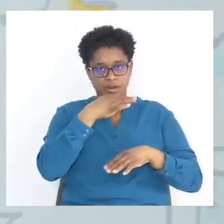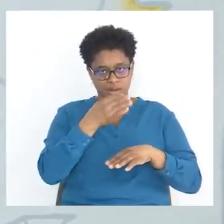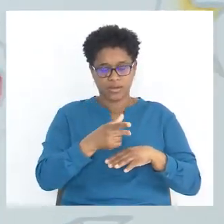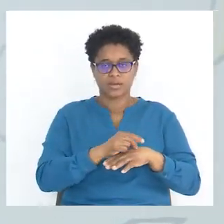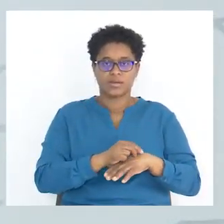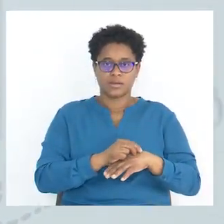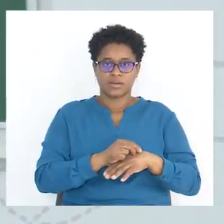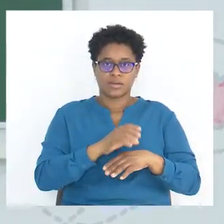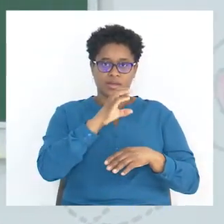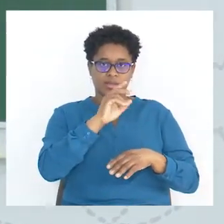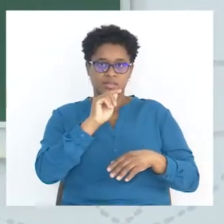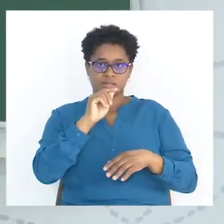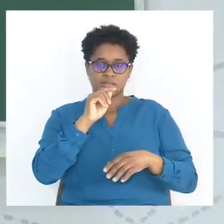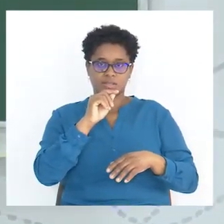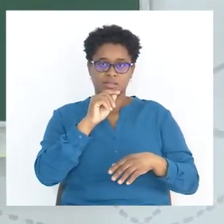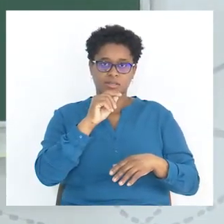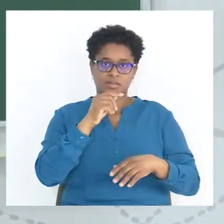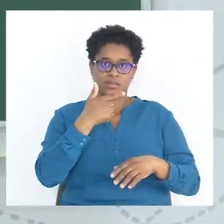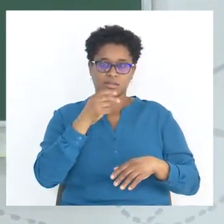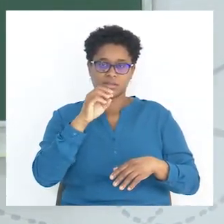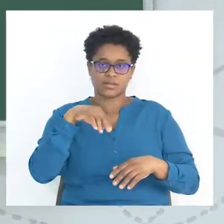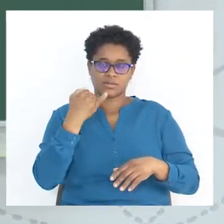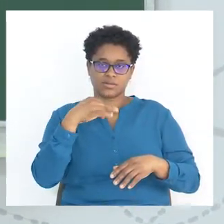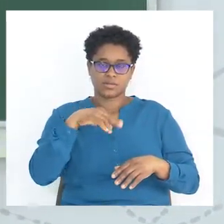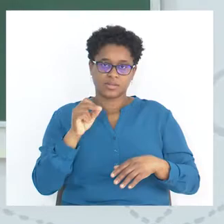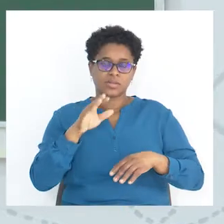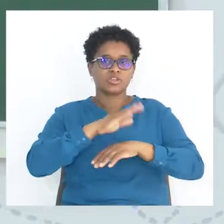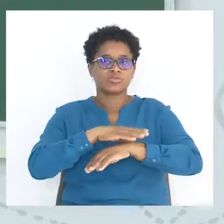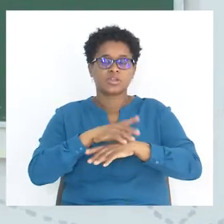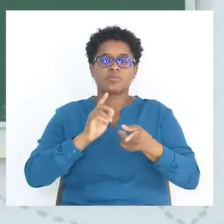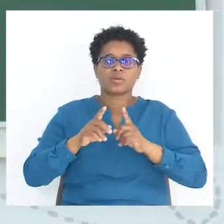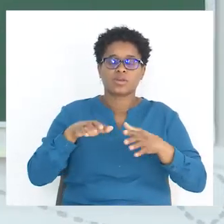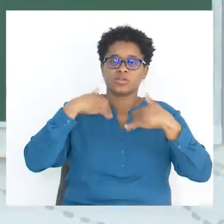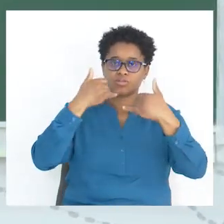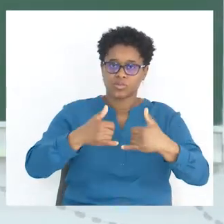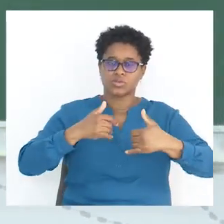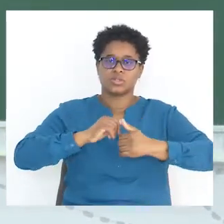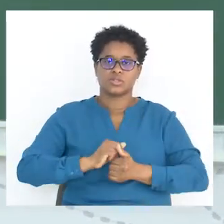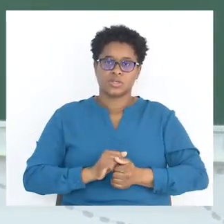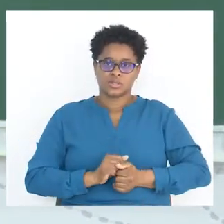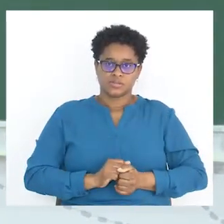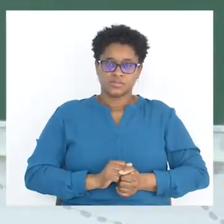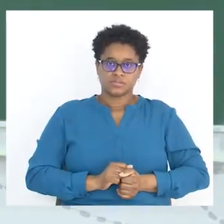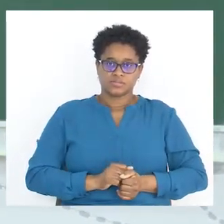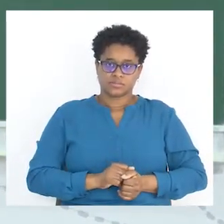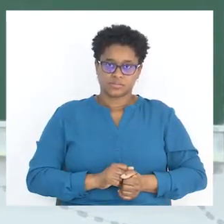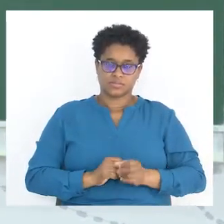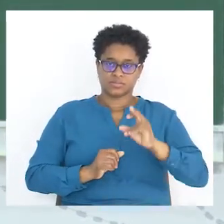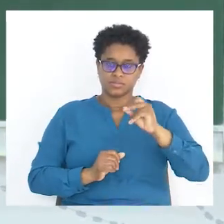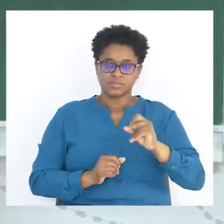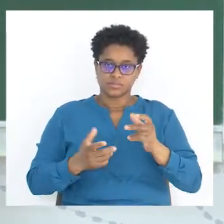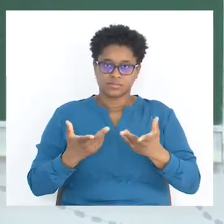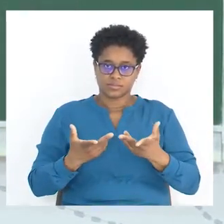da... Portanto, a serotonina é responsável por o quê? Depois, a